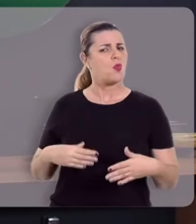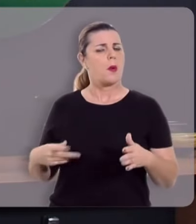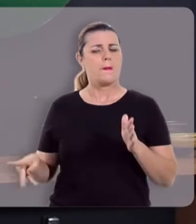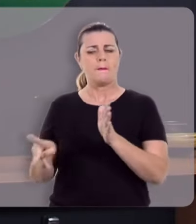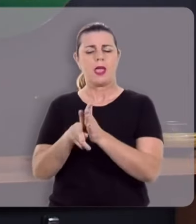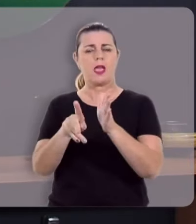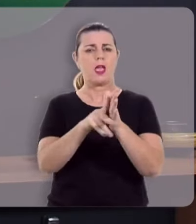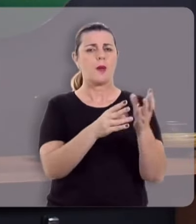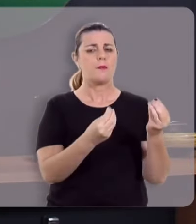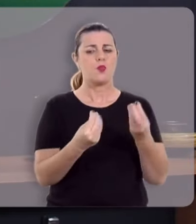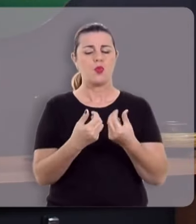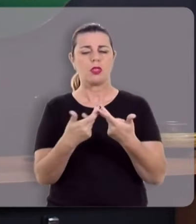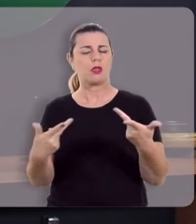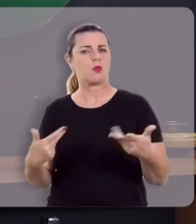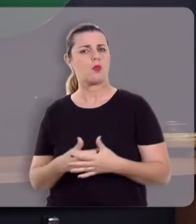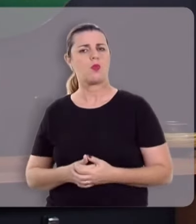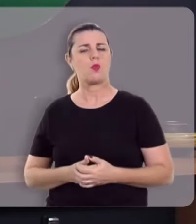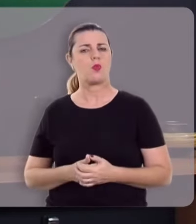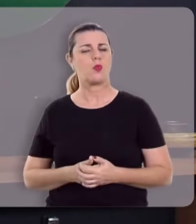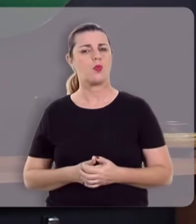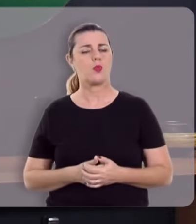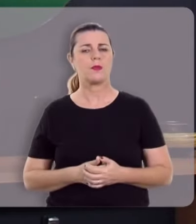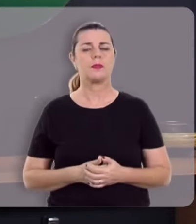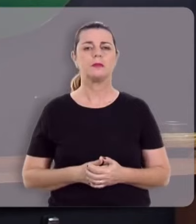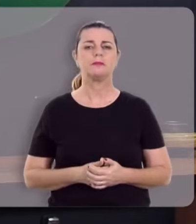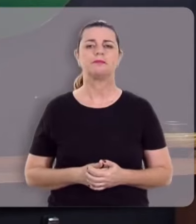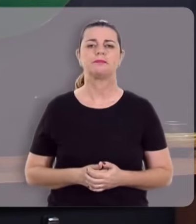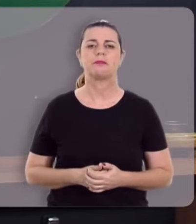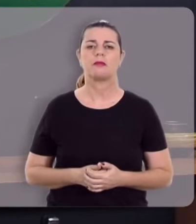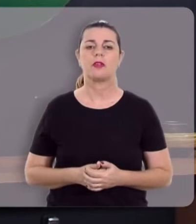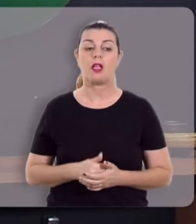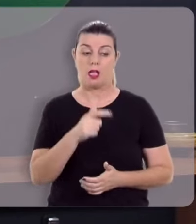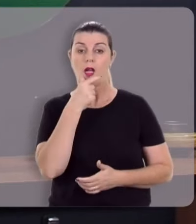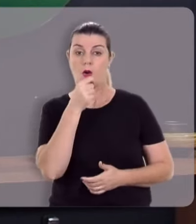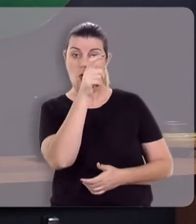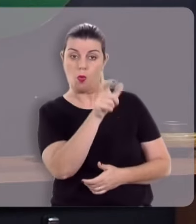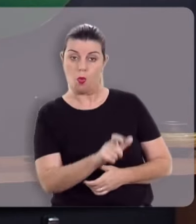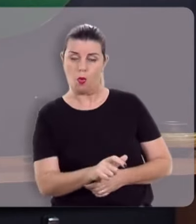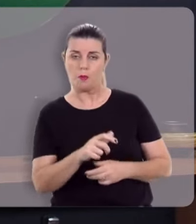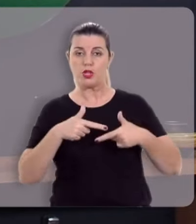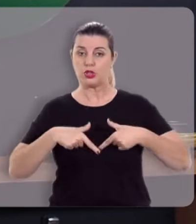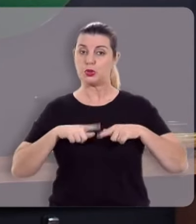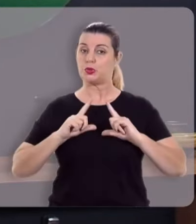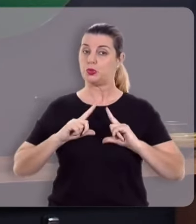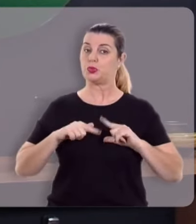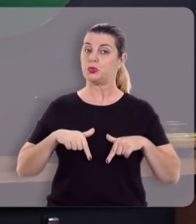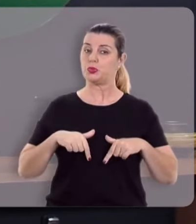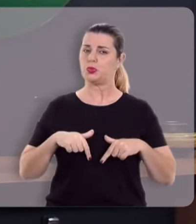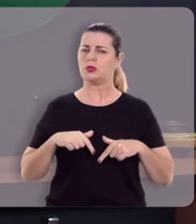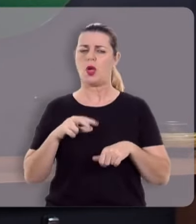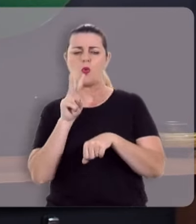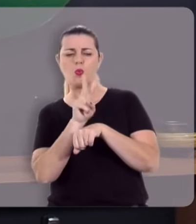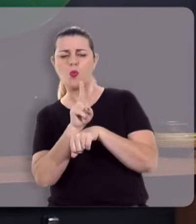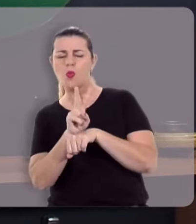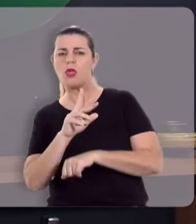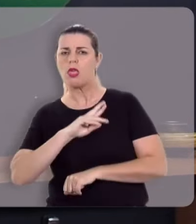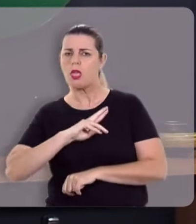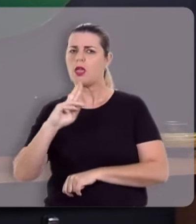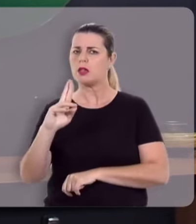muitas posses, que ele era um judeu, zeloso da sua